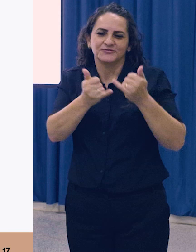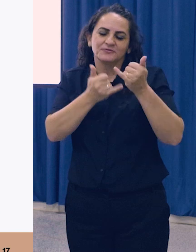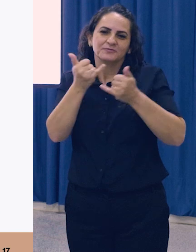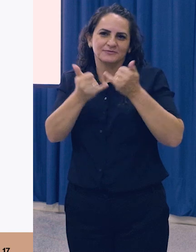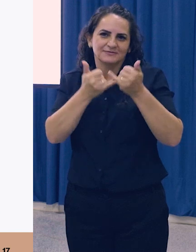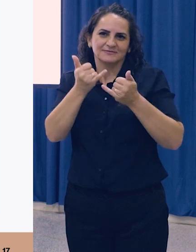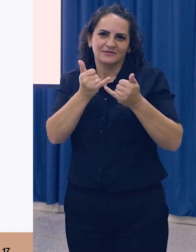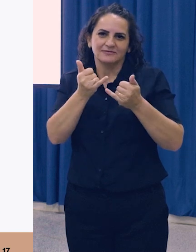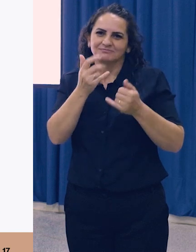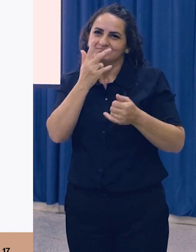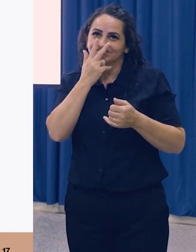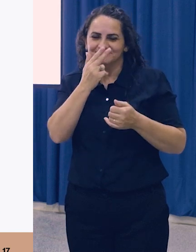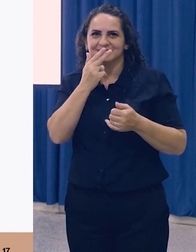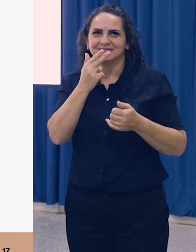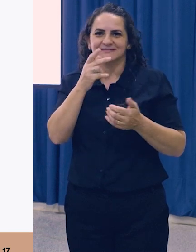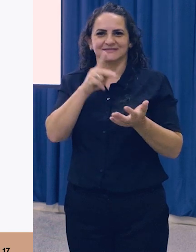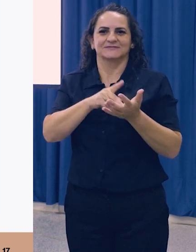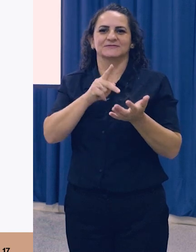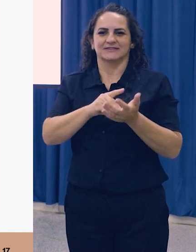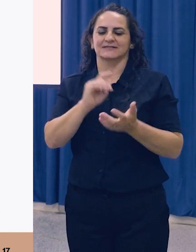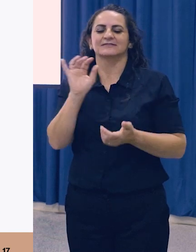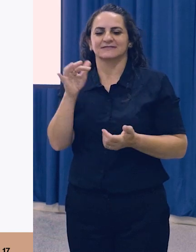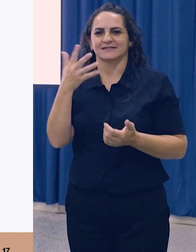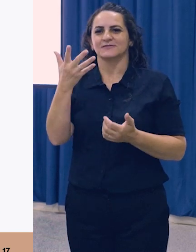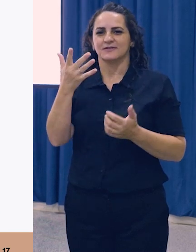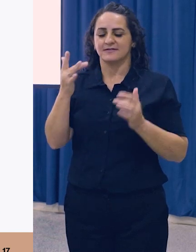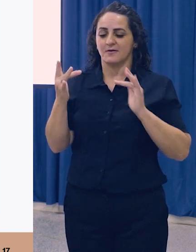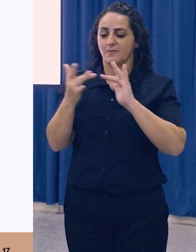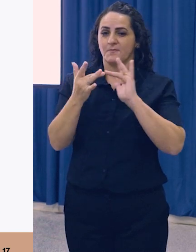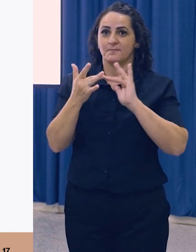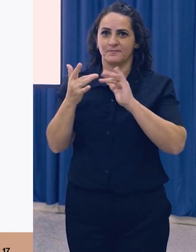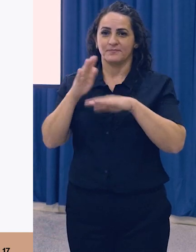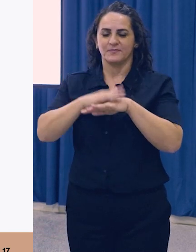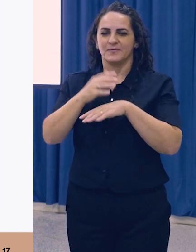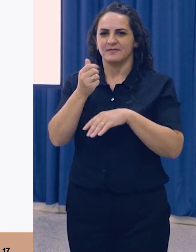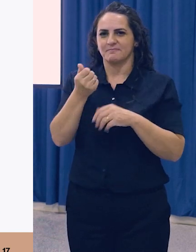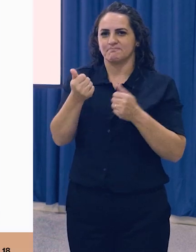existisse no mundo real, né, para poder trazer essa proximidade com as pessoas.